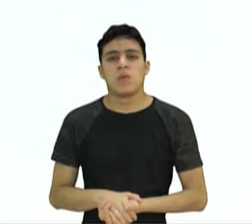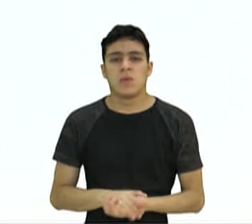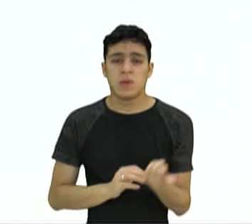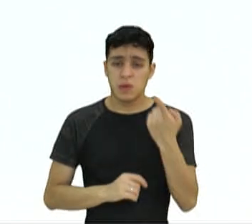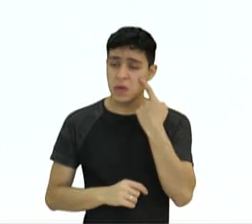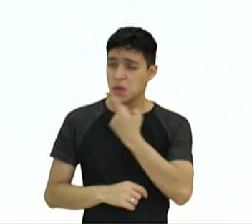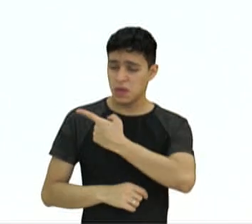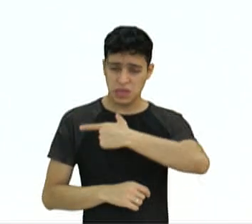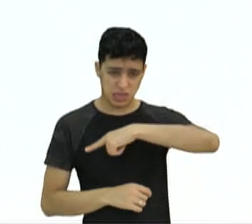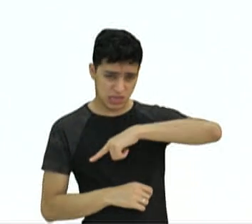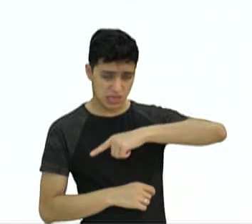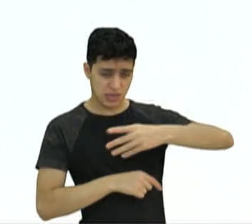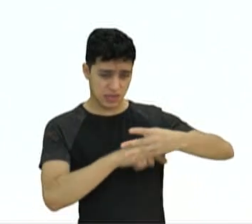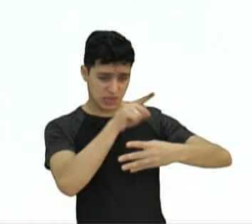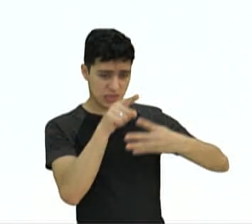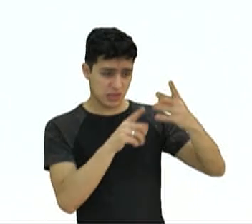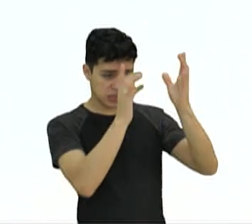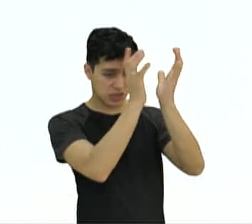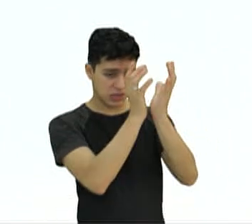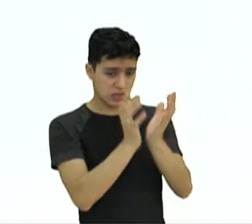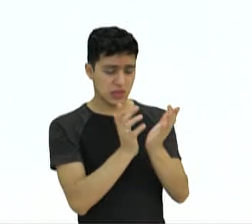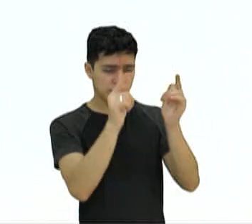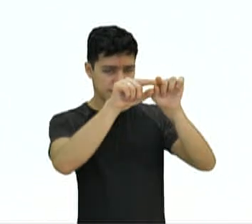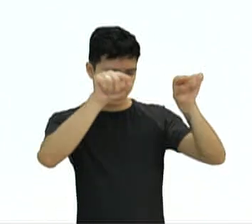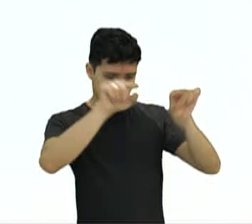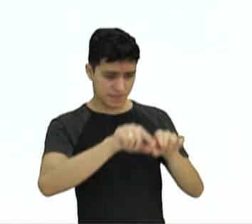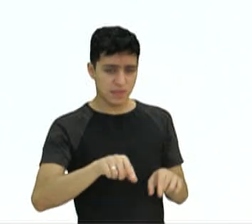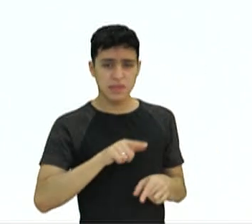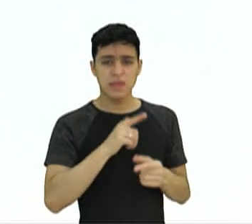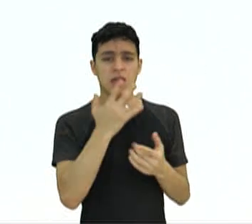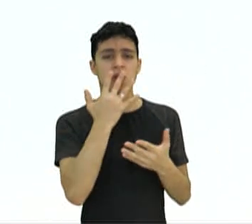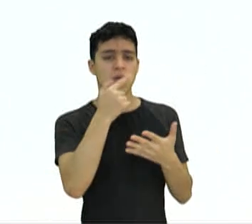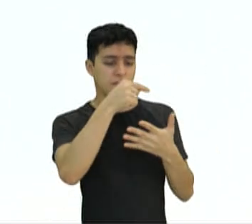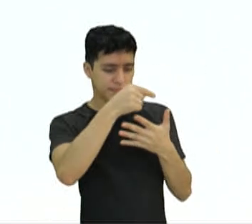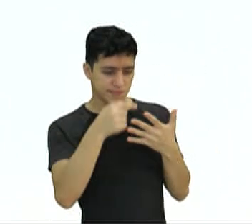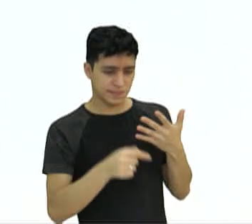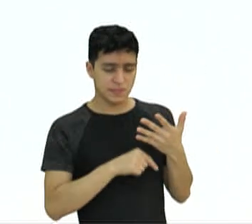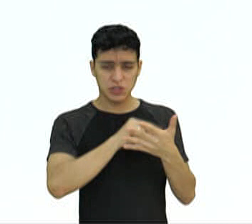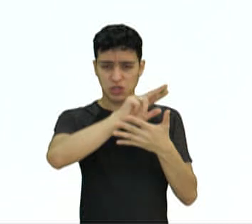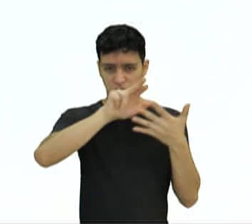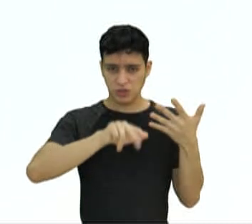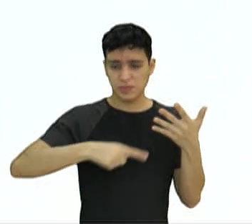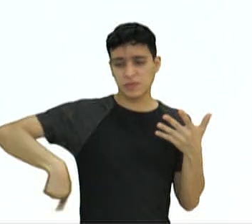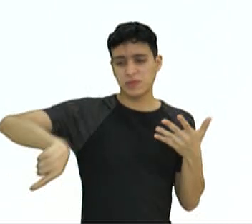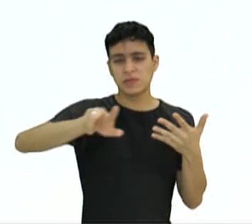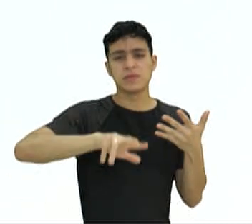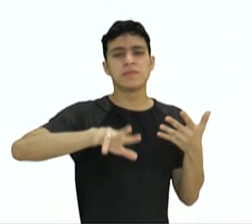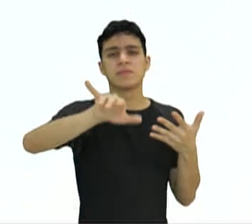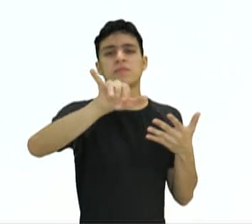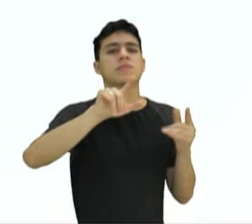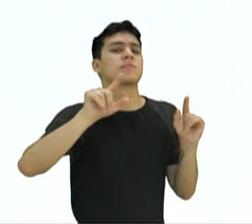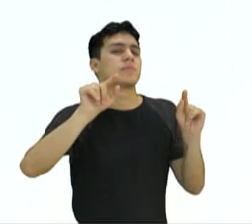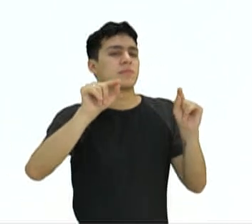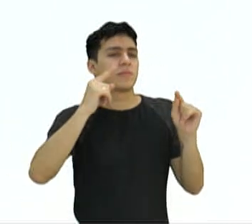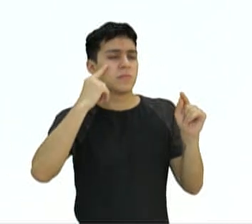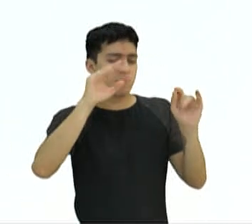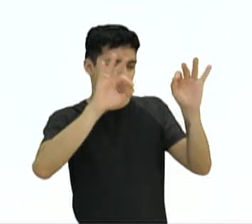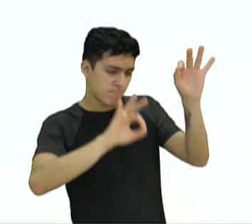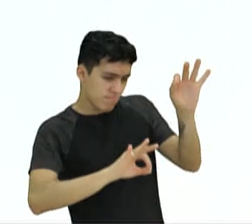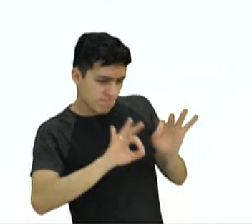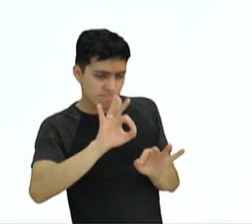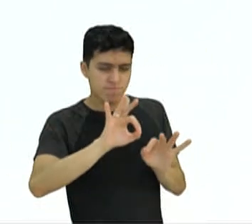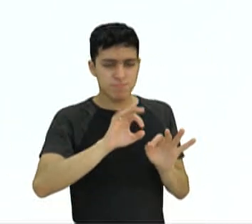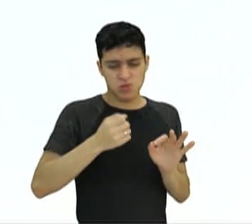aqui 4 grupos de expressões que eu separei por cores diferentes e vocês irão colocar os